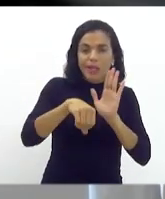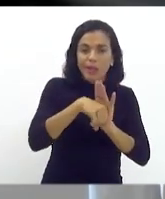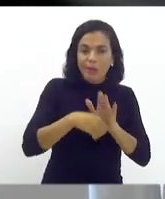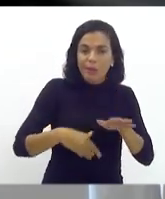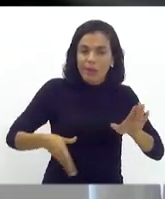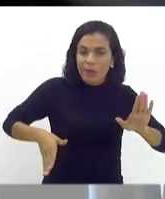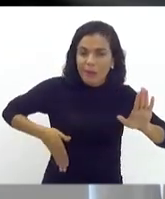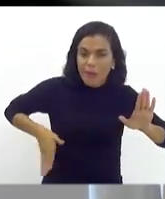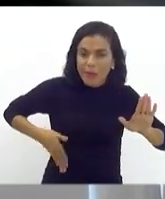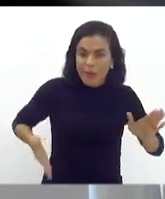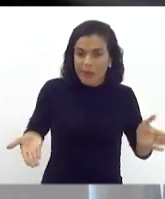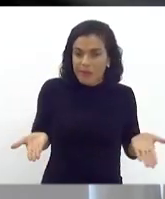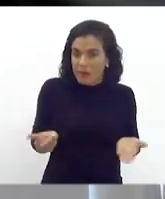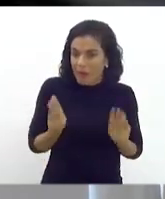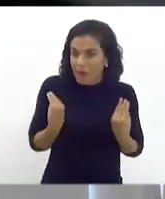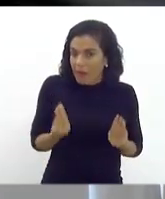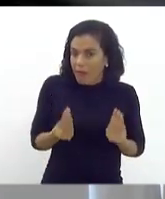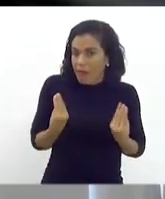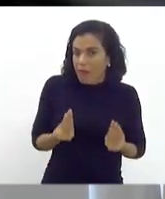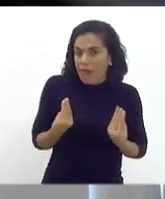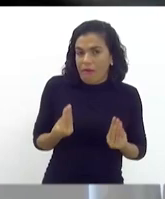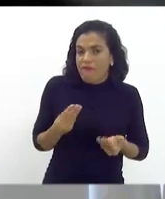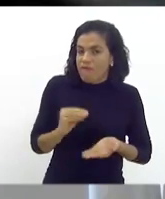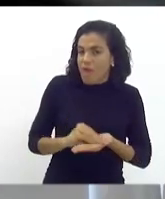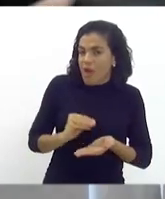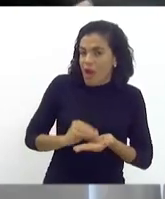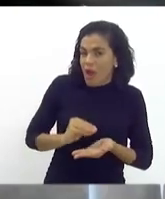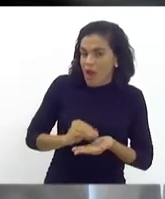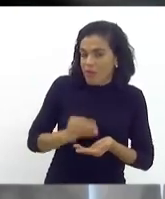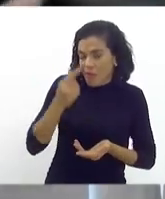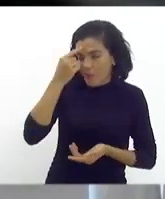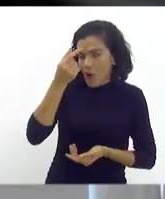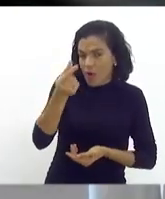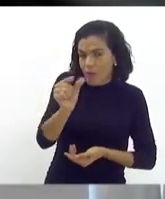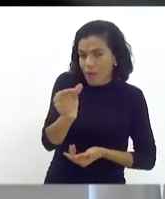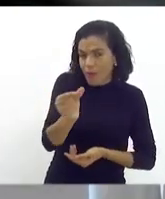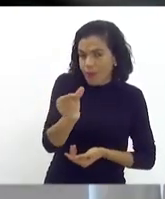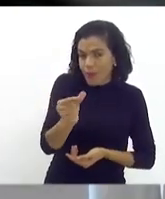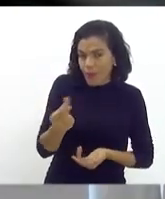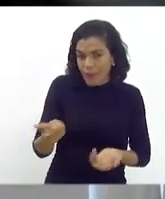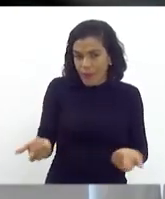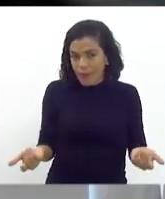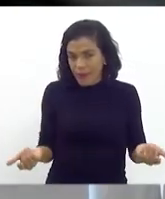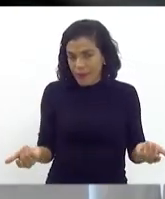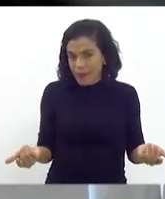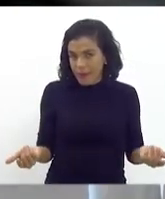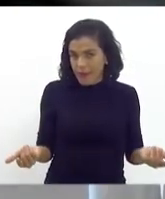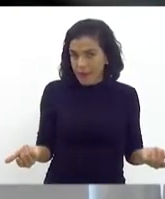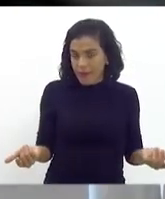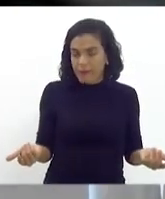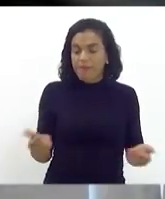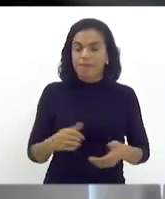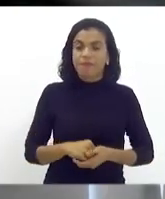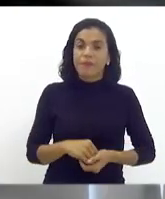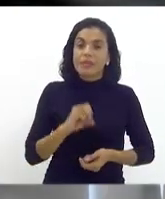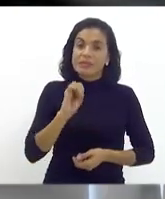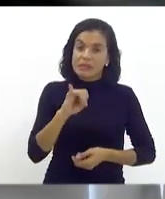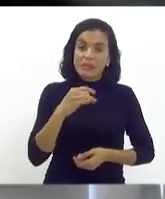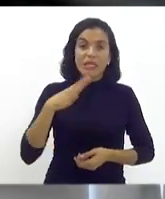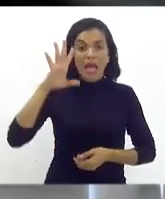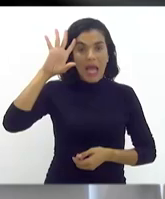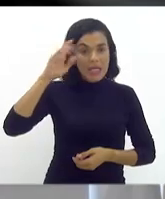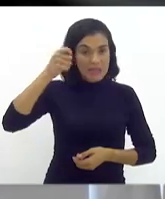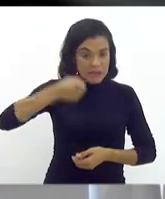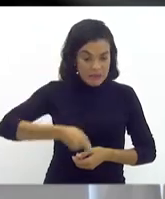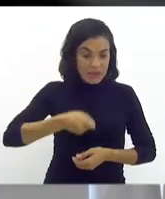né E isso falta um pouco de razoabilidade nesse nesse tema se a sentença